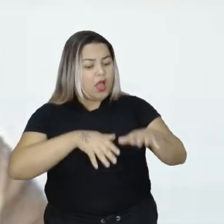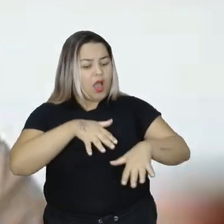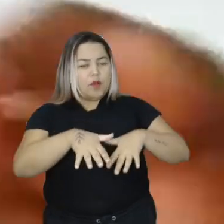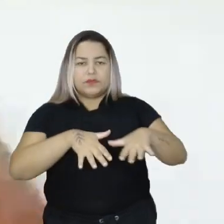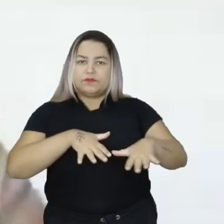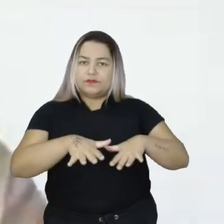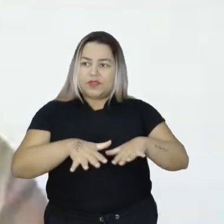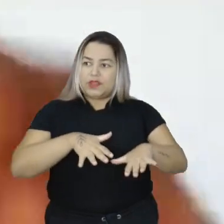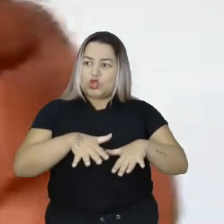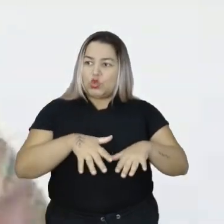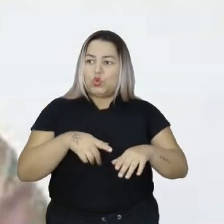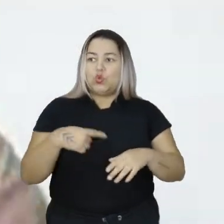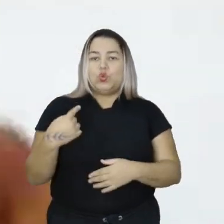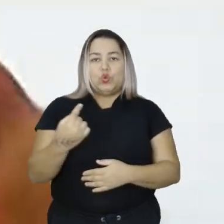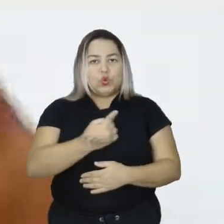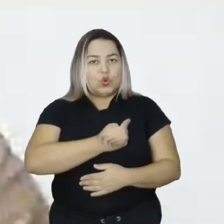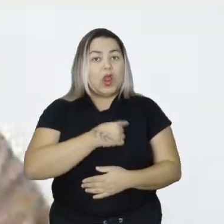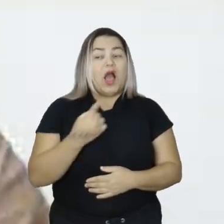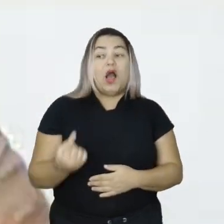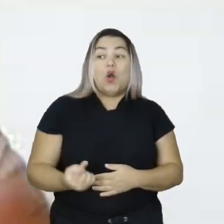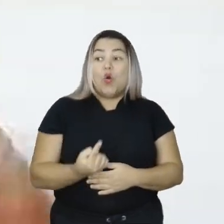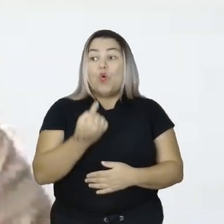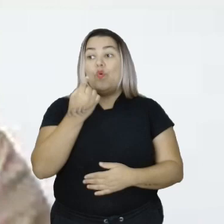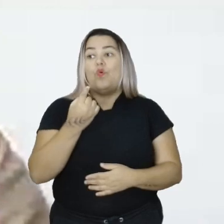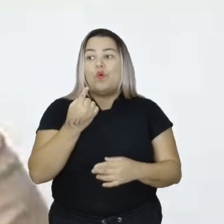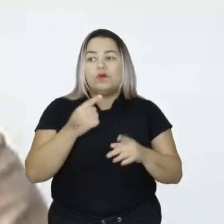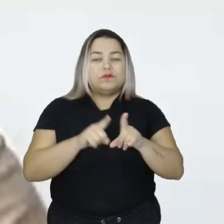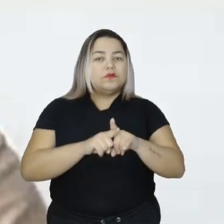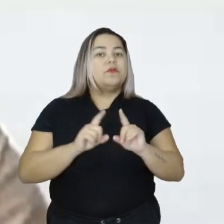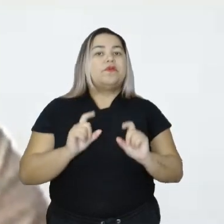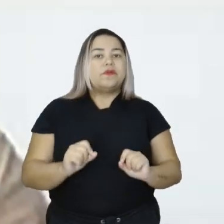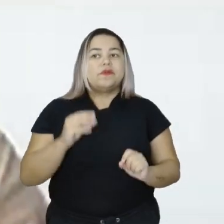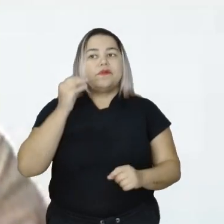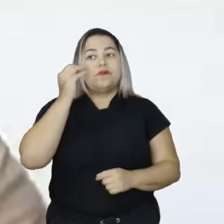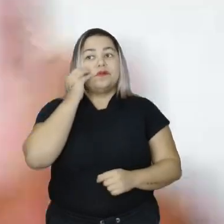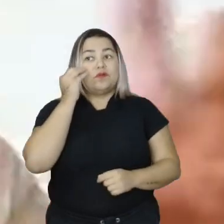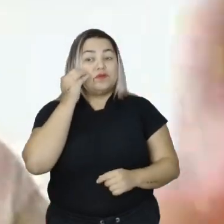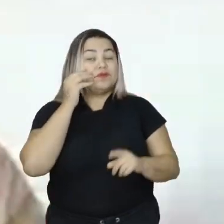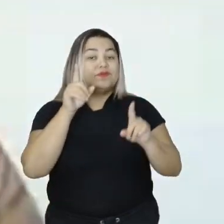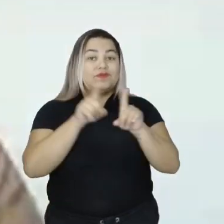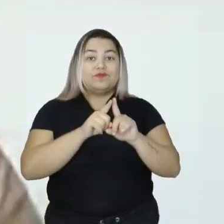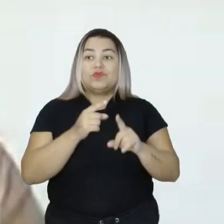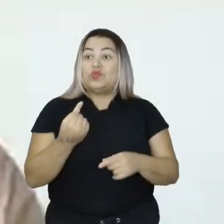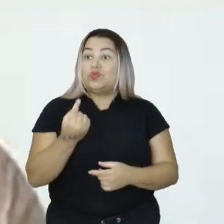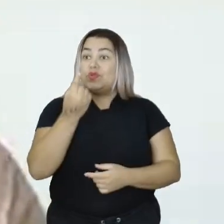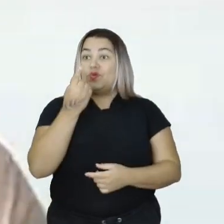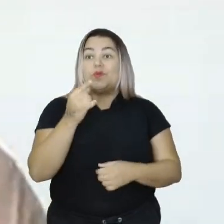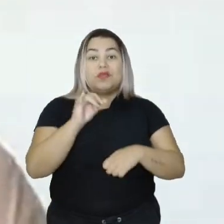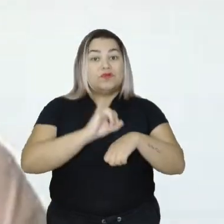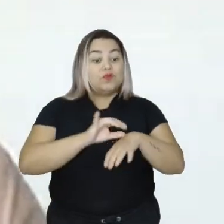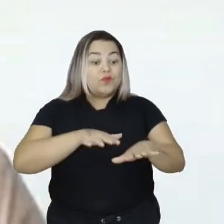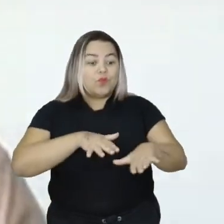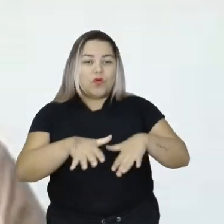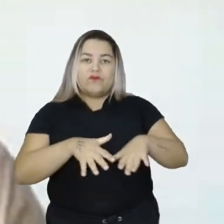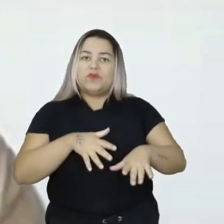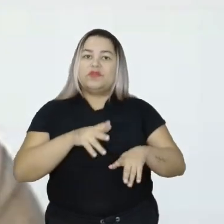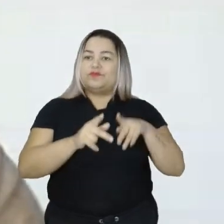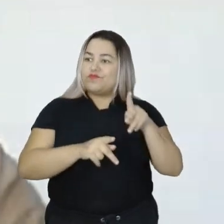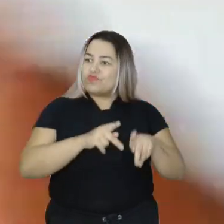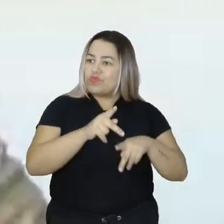nós, Amanda, somos a única experiência do gênero no Brasil. Só tem uma Central de Movimentos Populares,